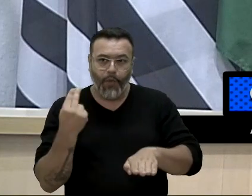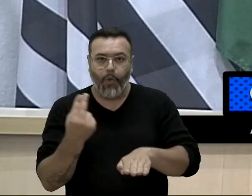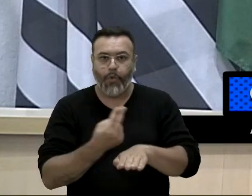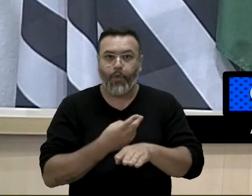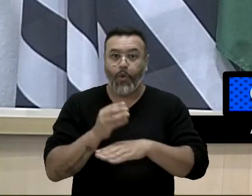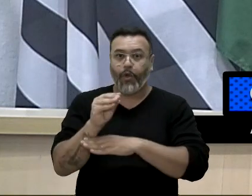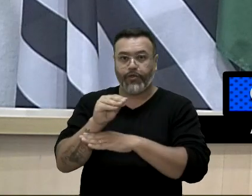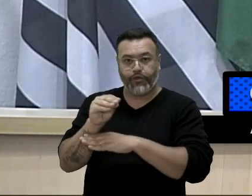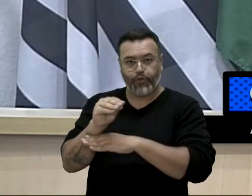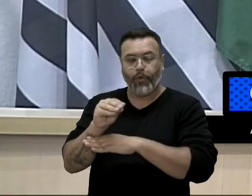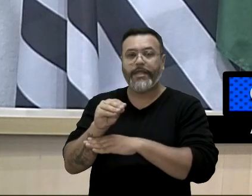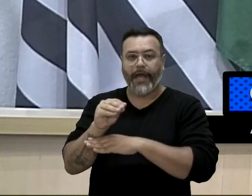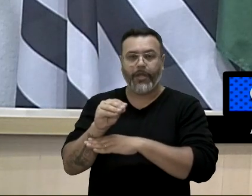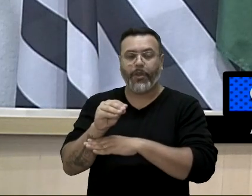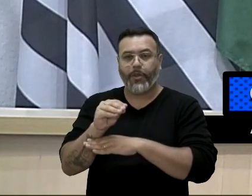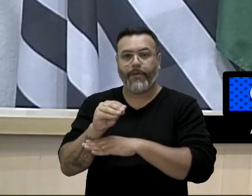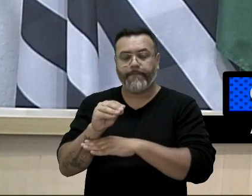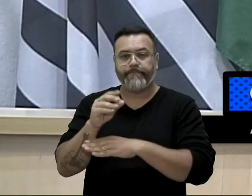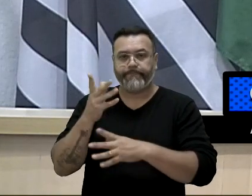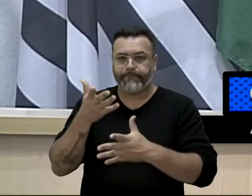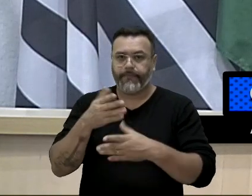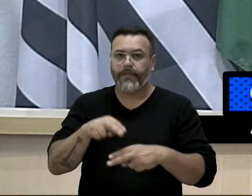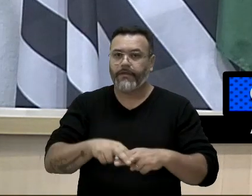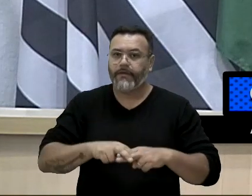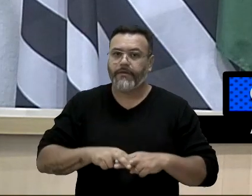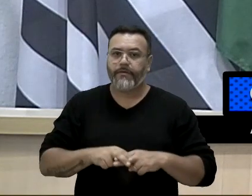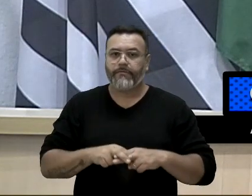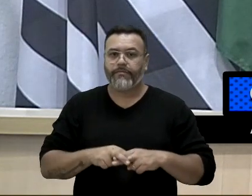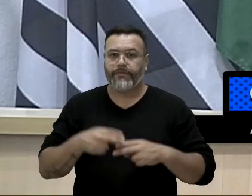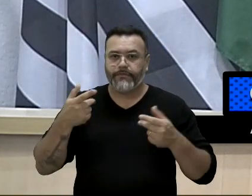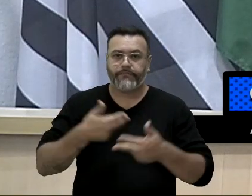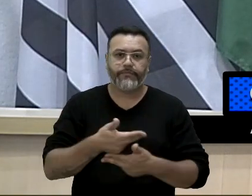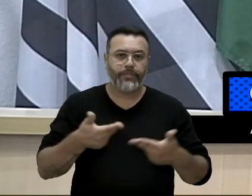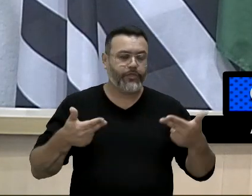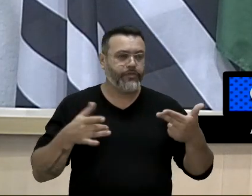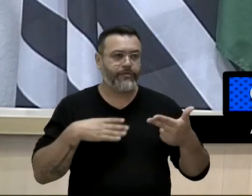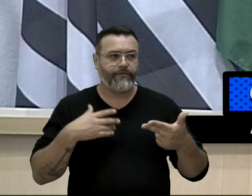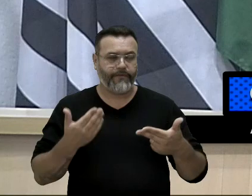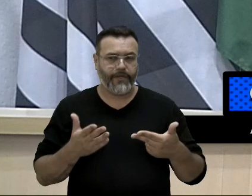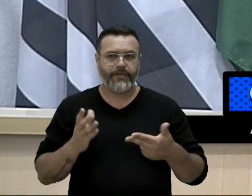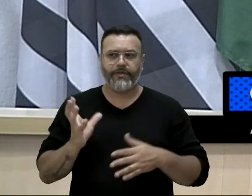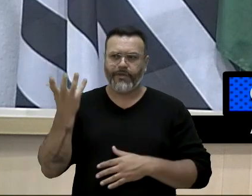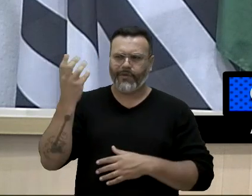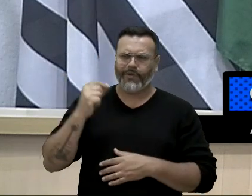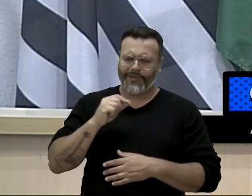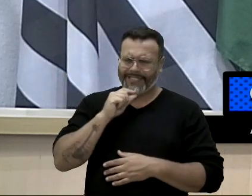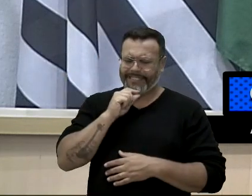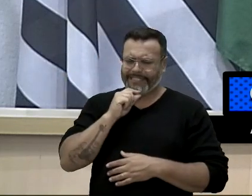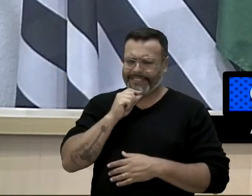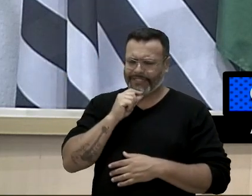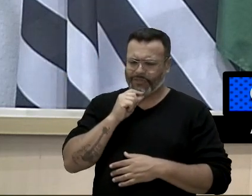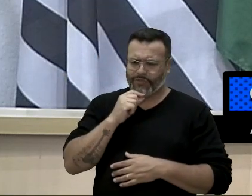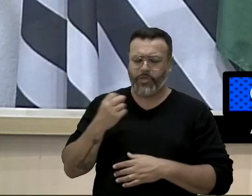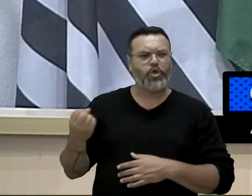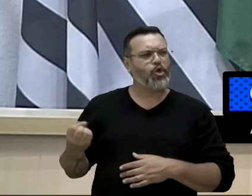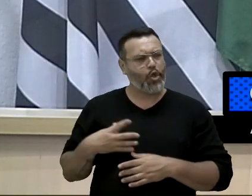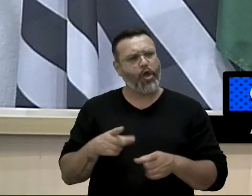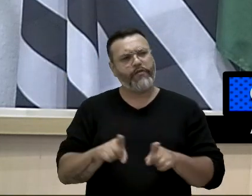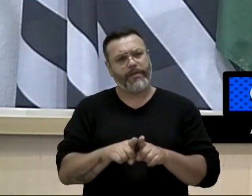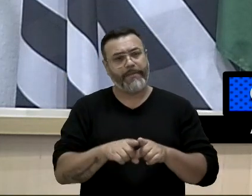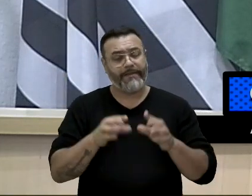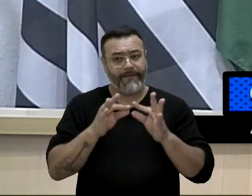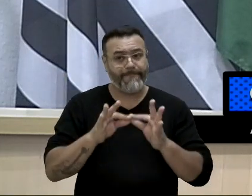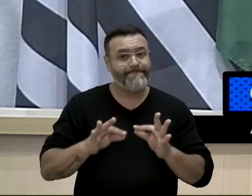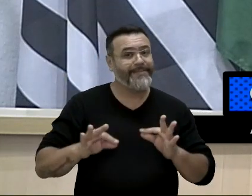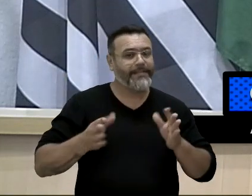Então, temos muitos casos, até mesmo recentes, de pacientes que a gente faz períodos mais longos, até mesmo